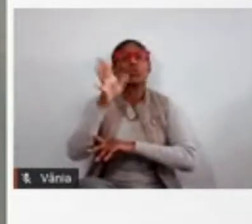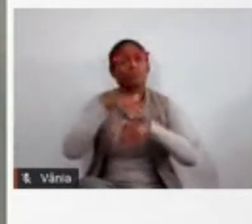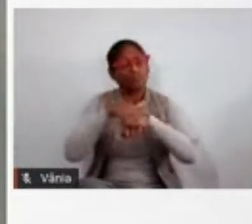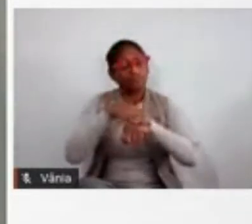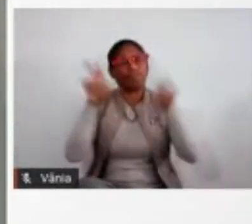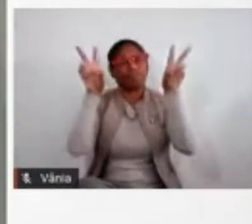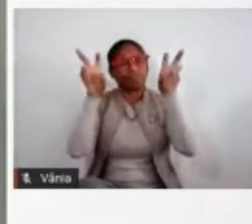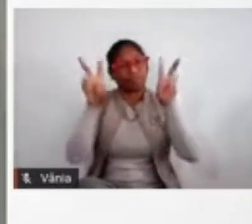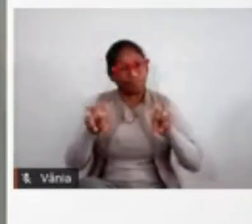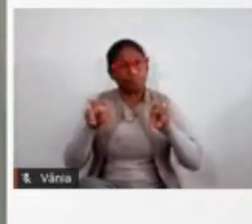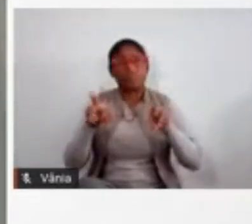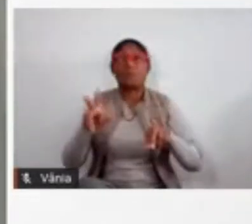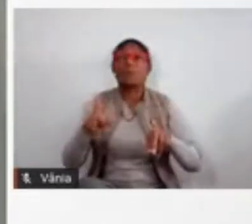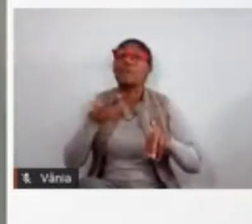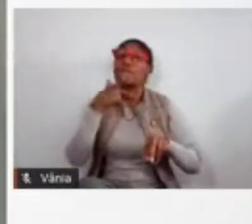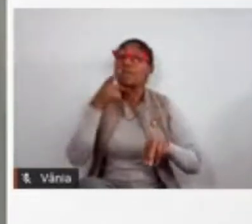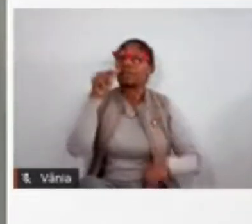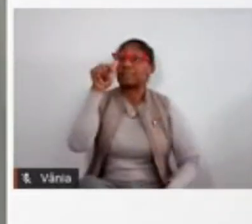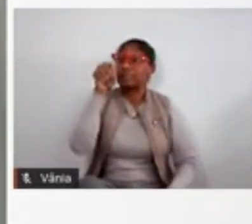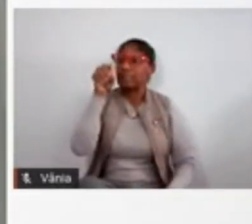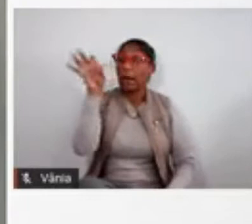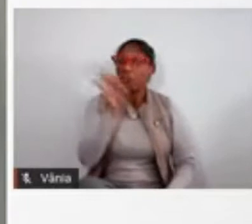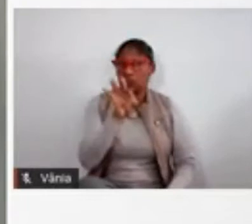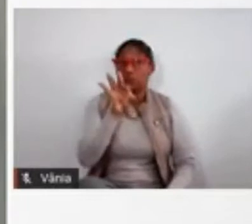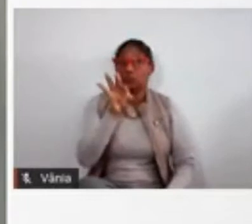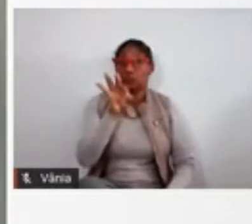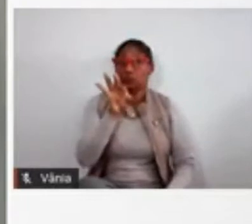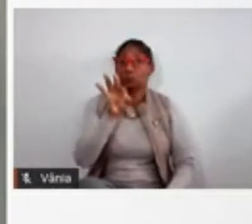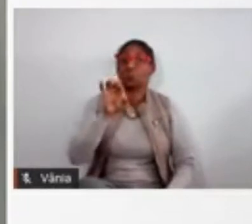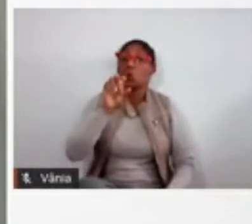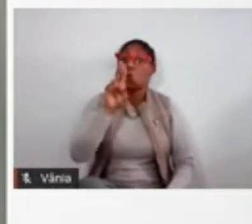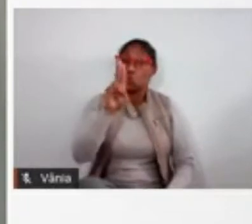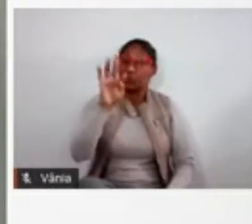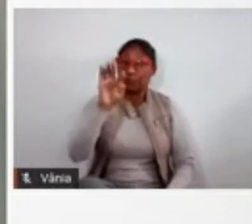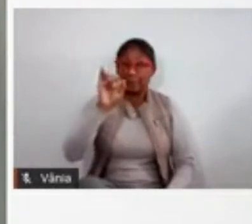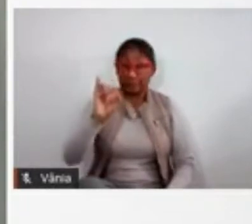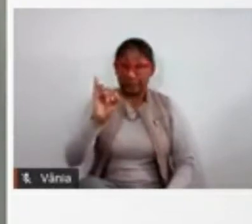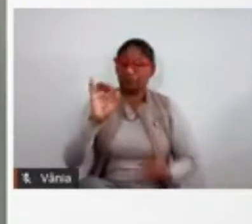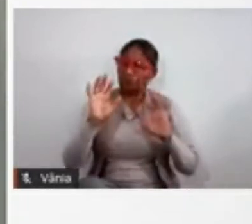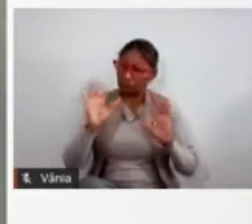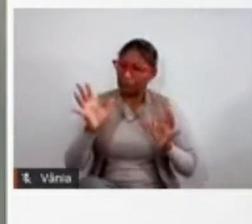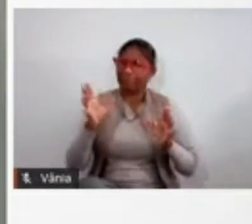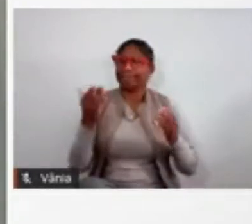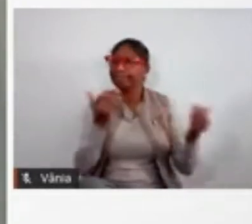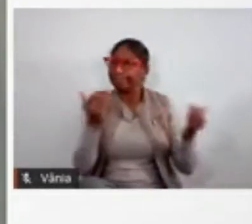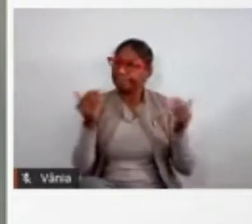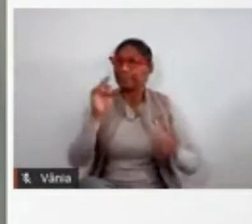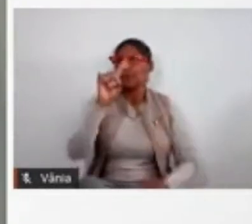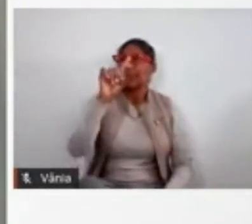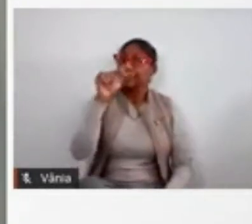de em torno de 70% de ocupação dos nossos leitos de UTI e em torno de